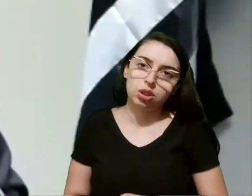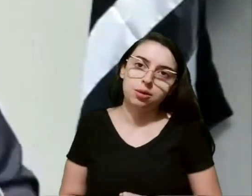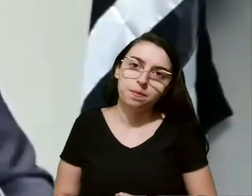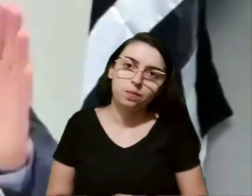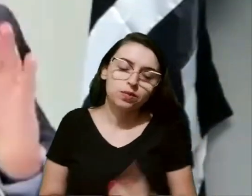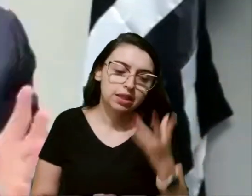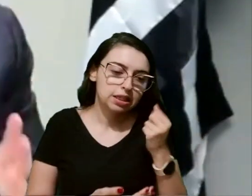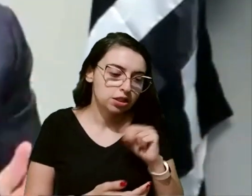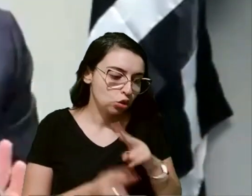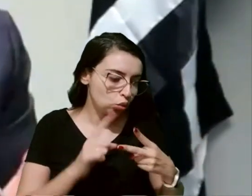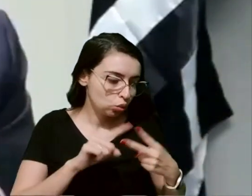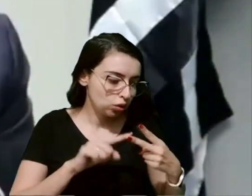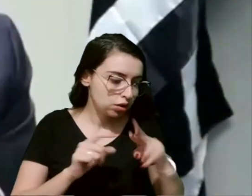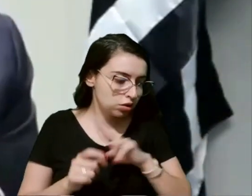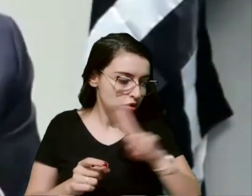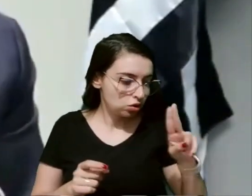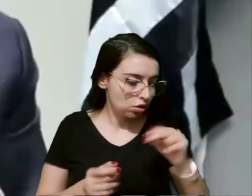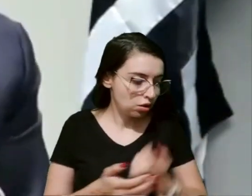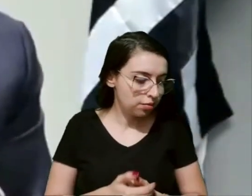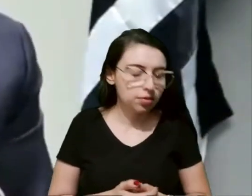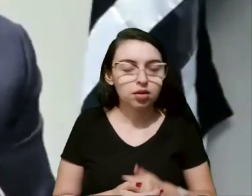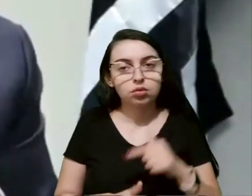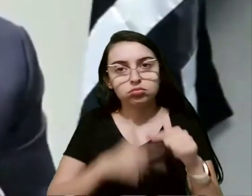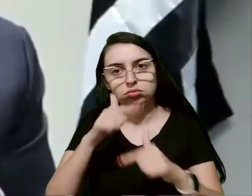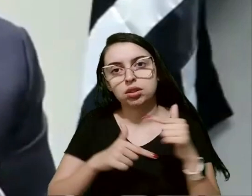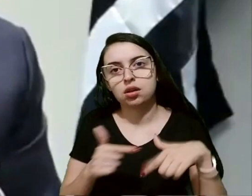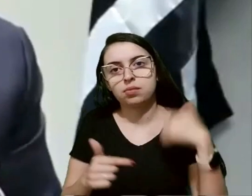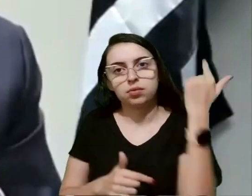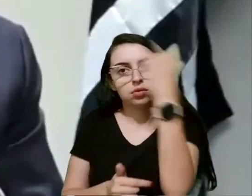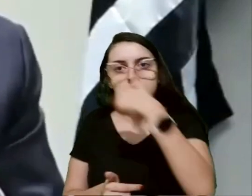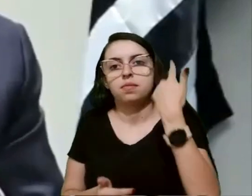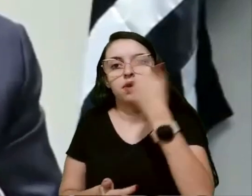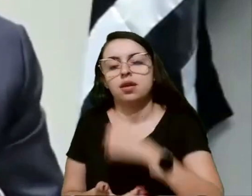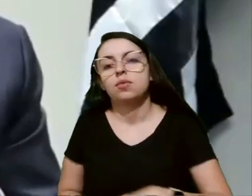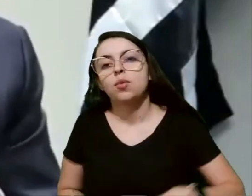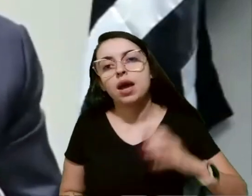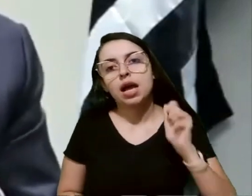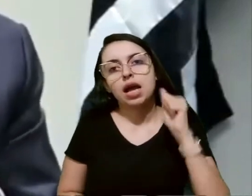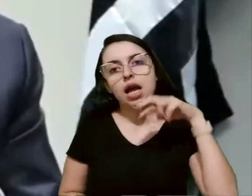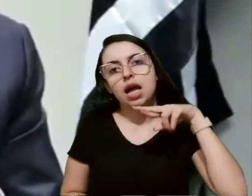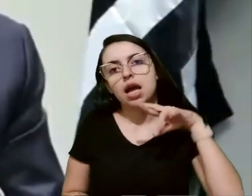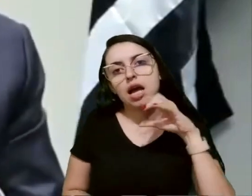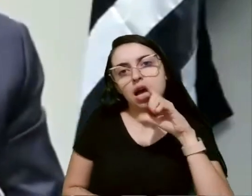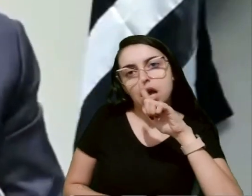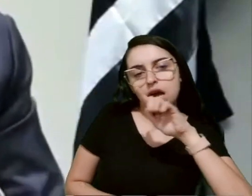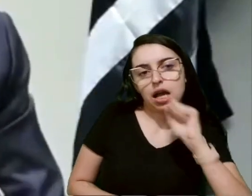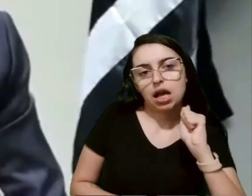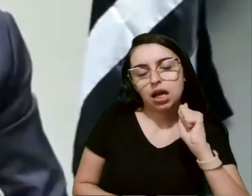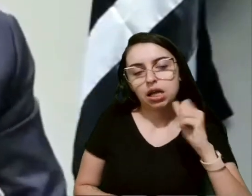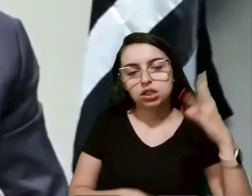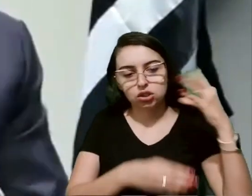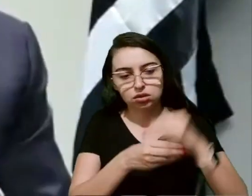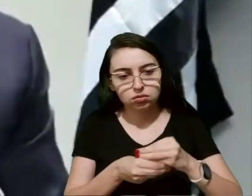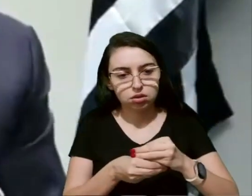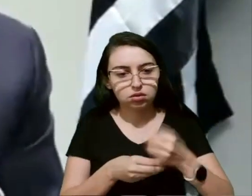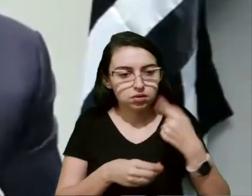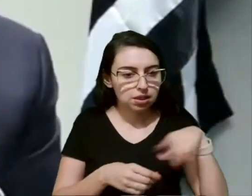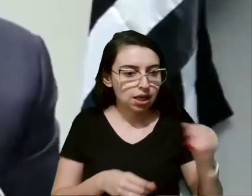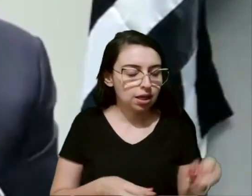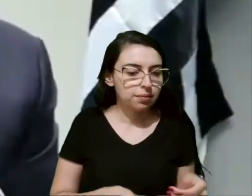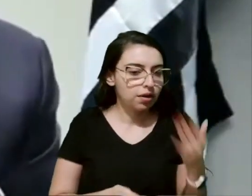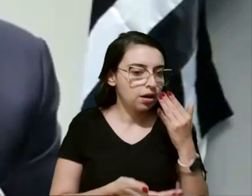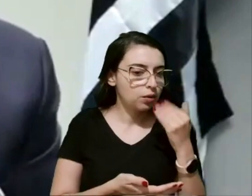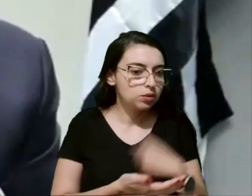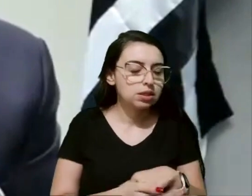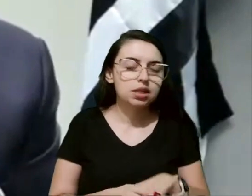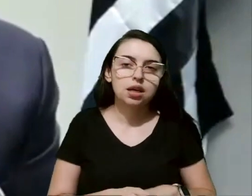chama, 2 nomes que nasceram daí. A carga de trabalho, né, que a gente calculou. Eu lembro que eu saí para almoçar